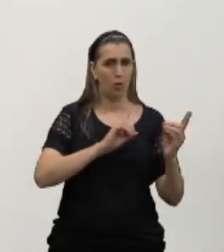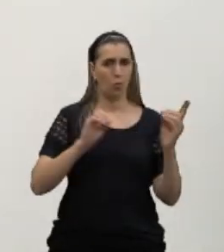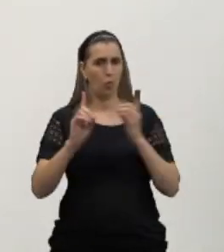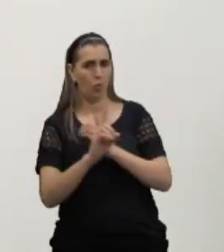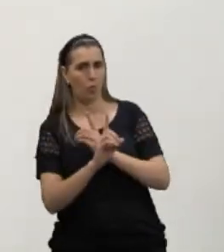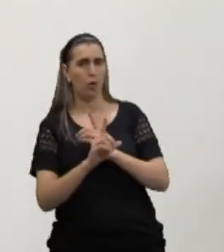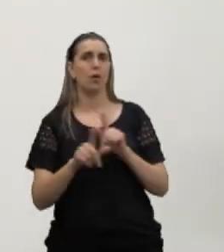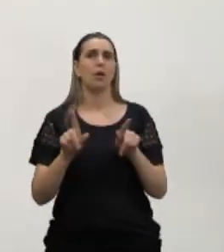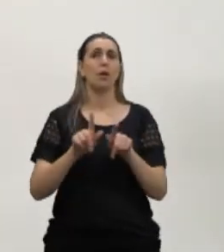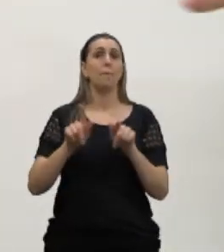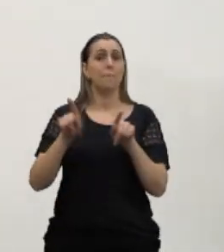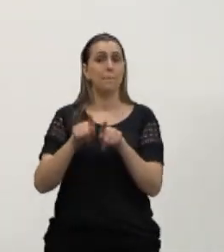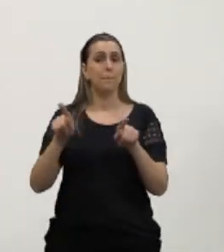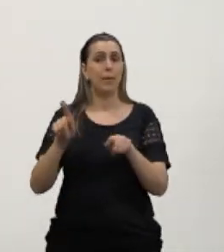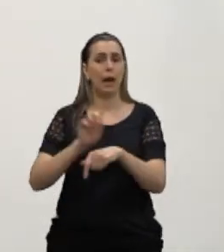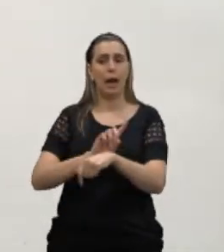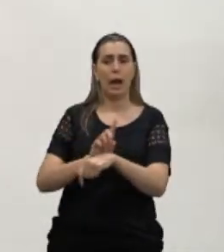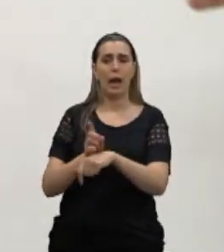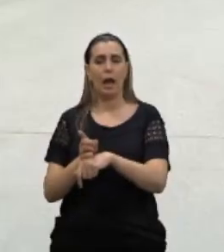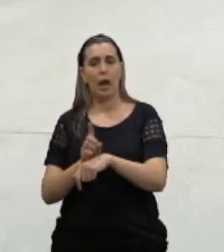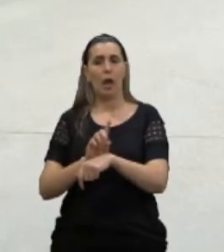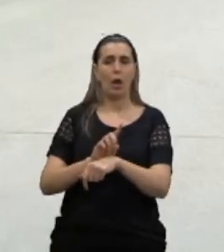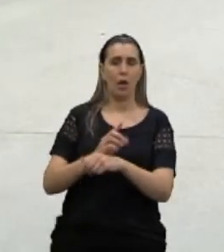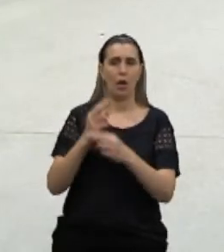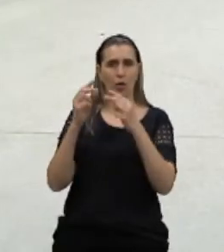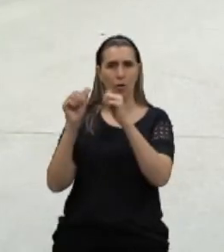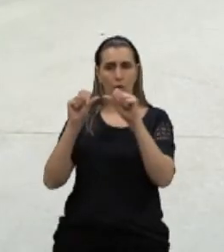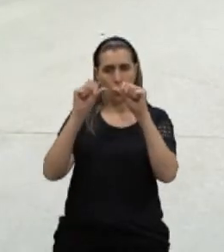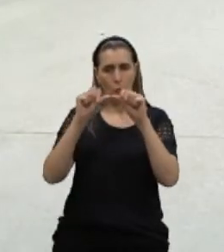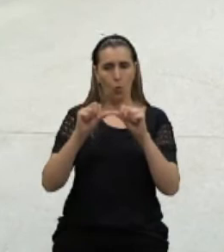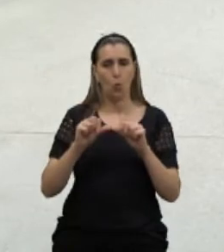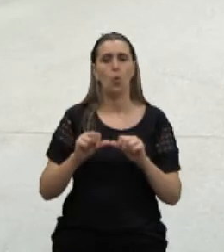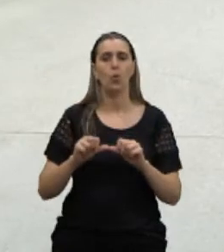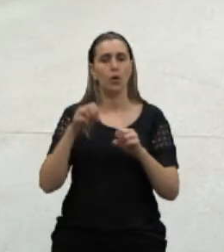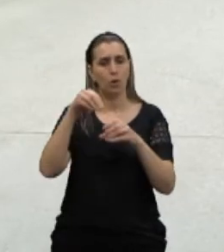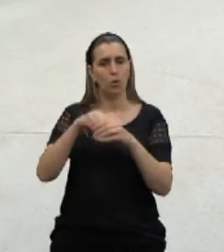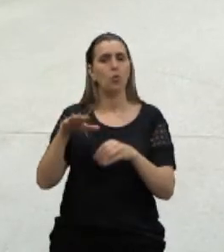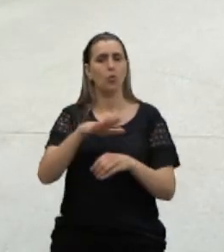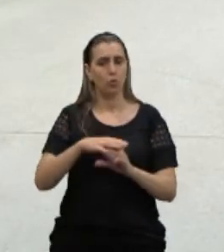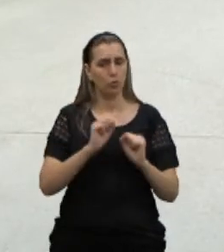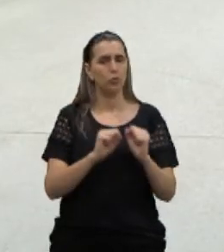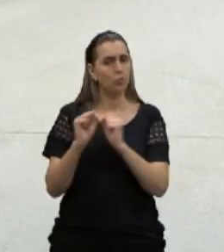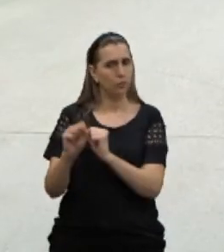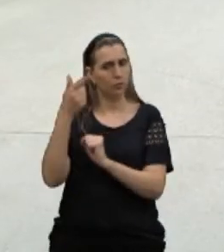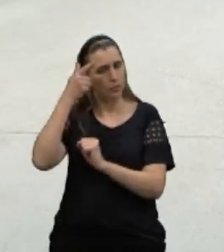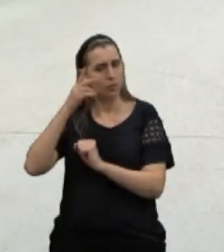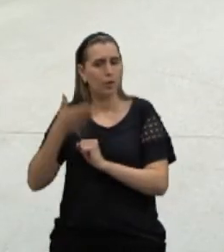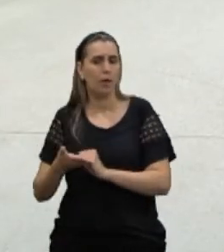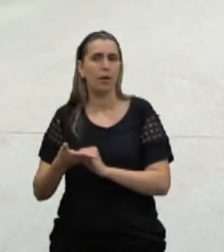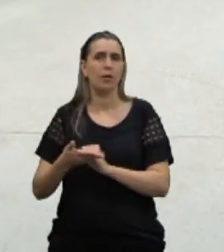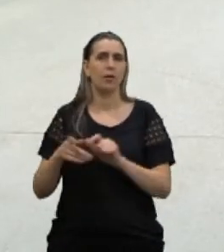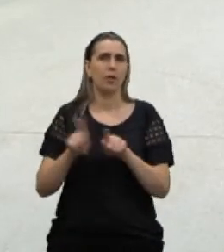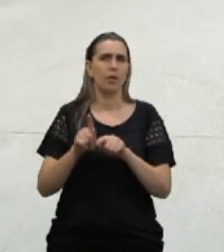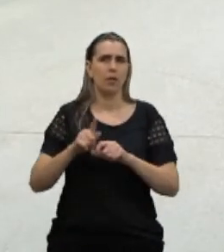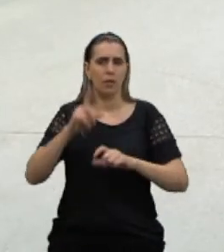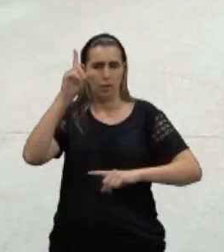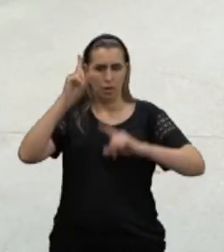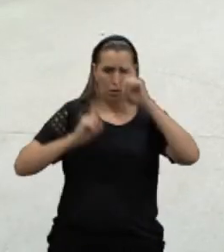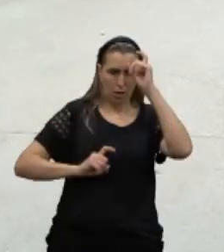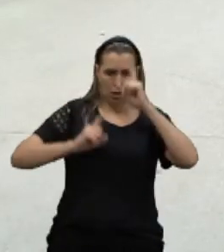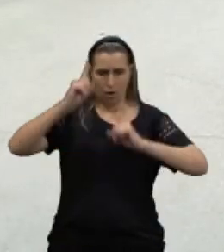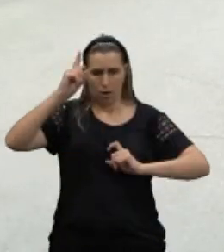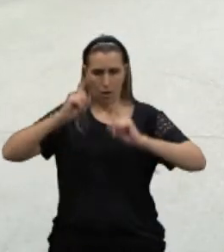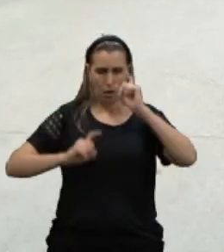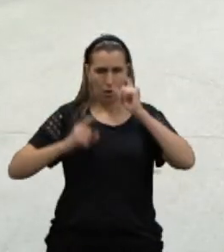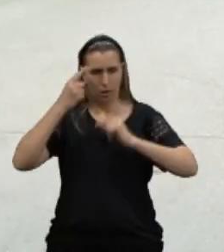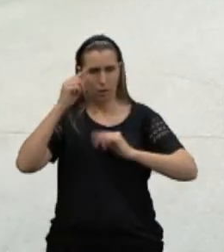da outra, mas a gente tentou manter uma similaridade na velocidade dentro daquilo que era possível. Uhum. E na questão gestual, é a